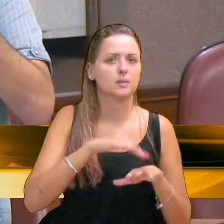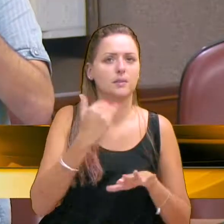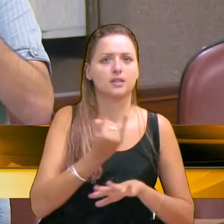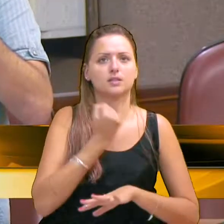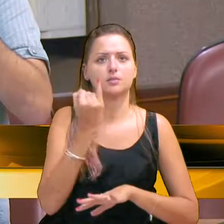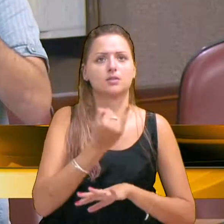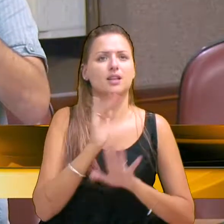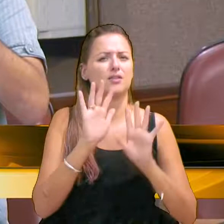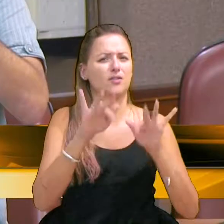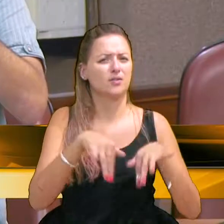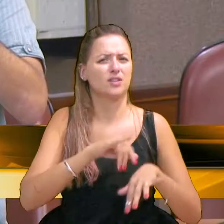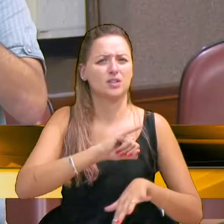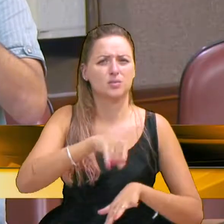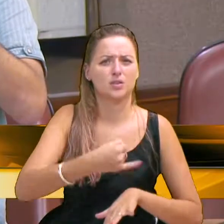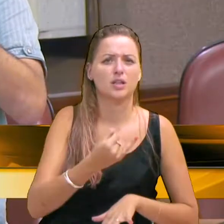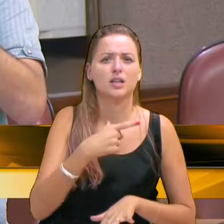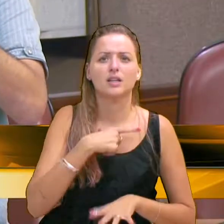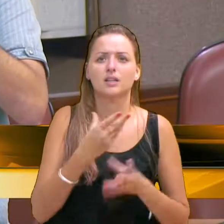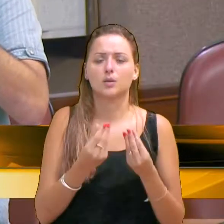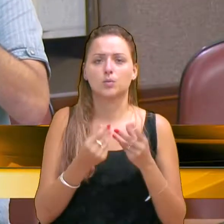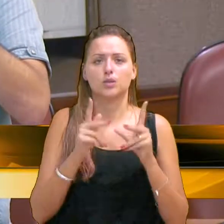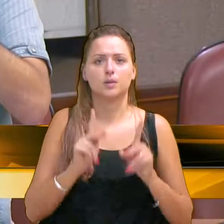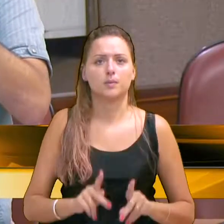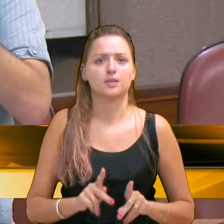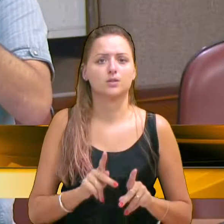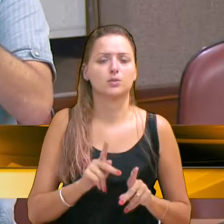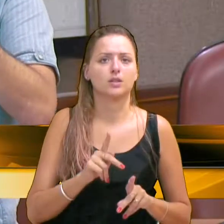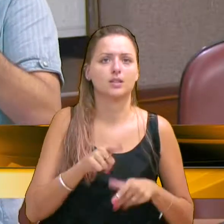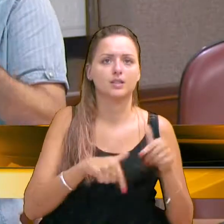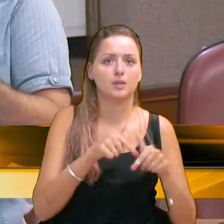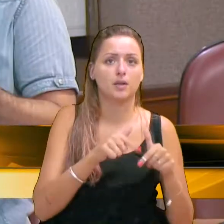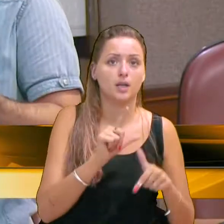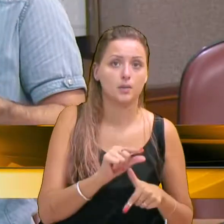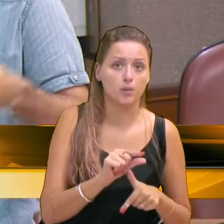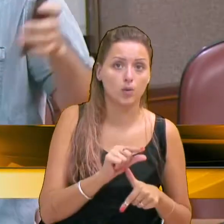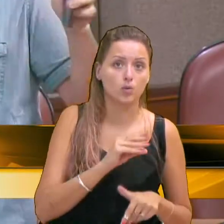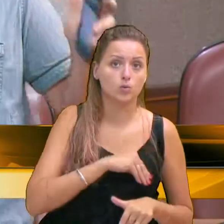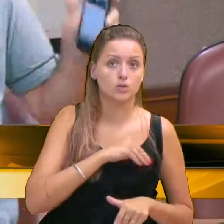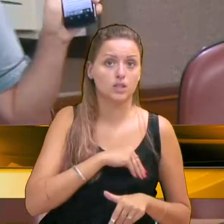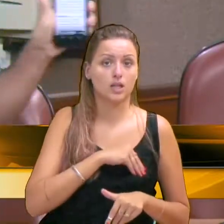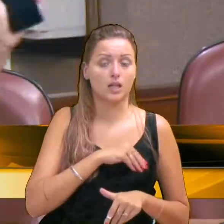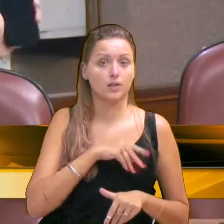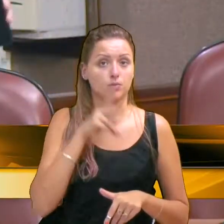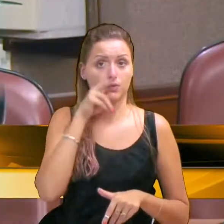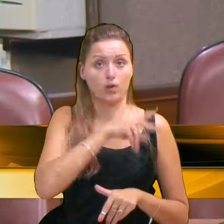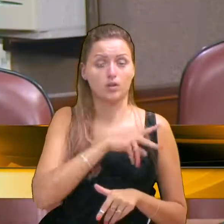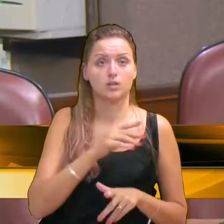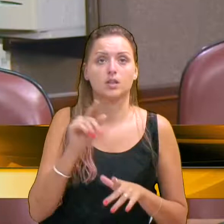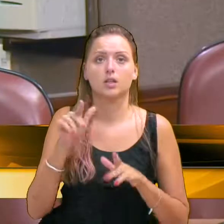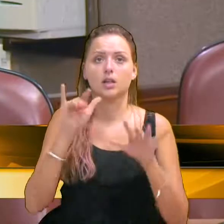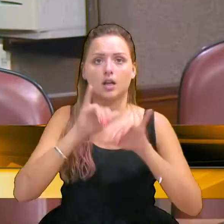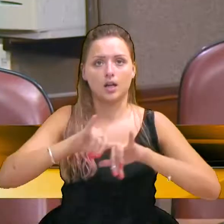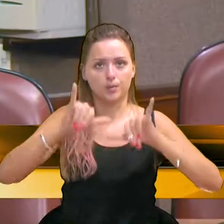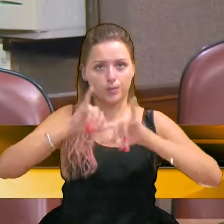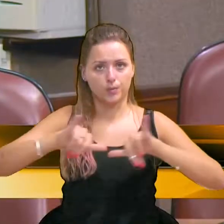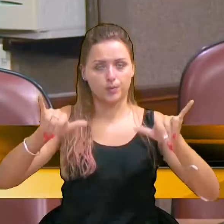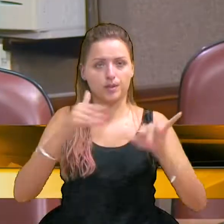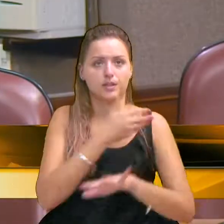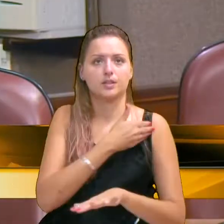combater os privilégios. Tem muita gente no Brasil que trabalha pouco, ganha muito e se aposenta cedo. Essa propaganda que o governo